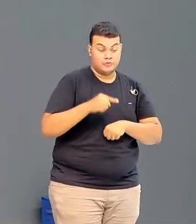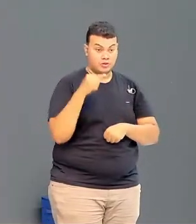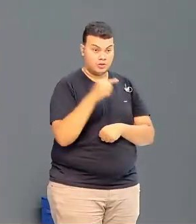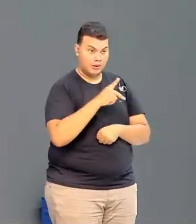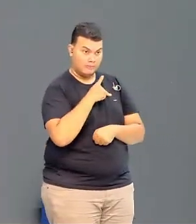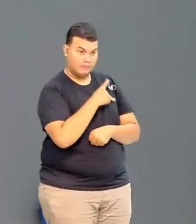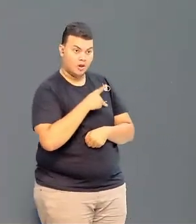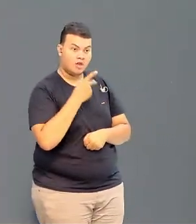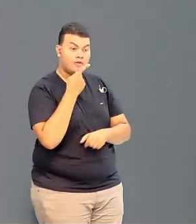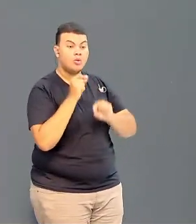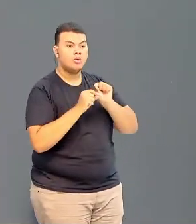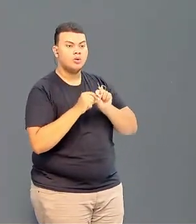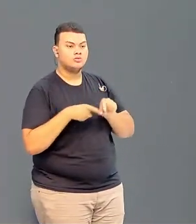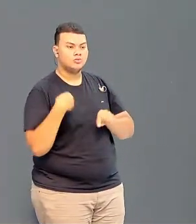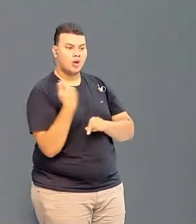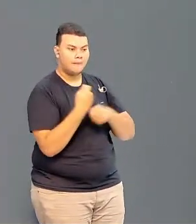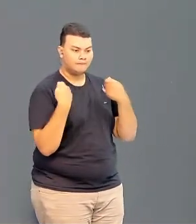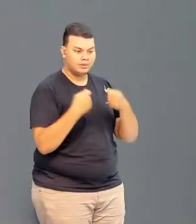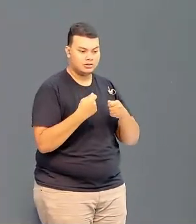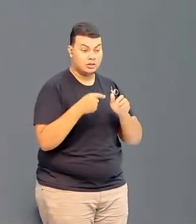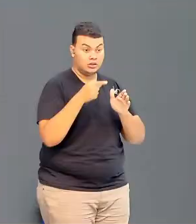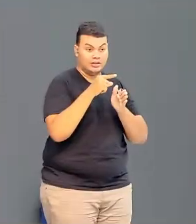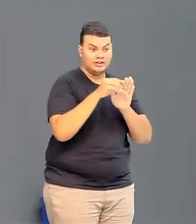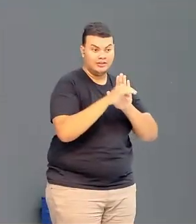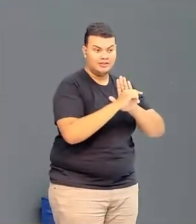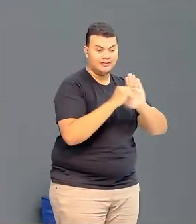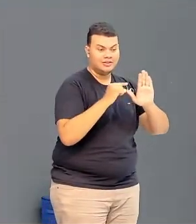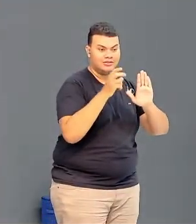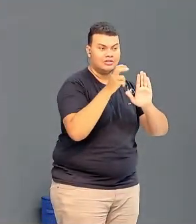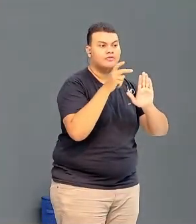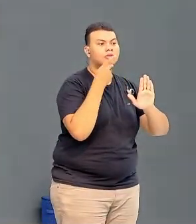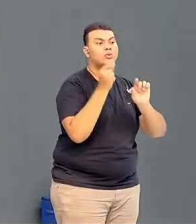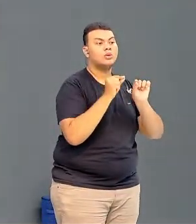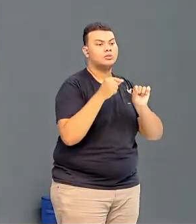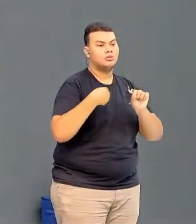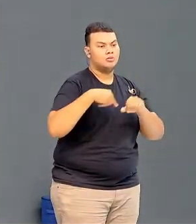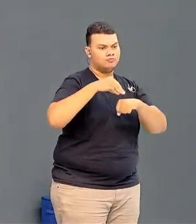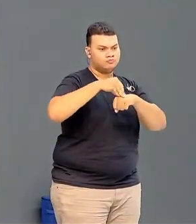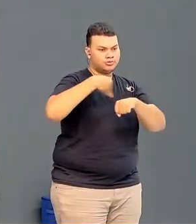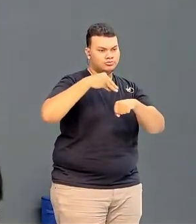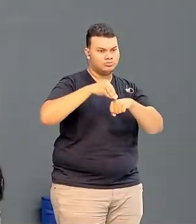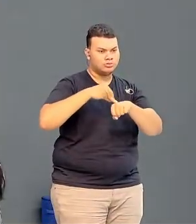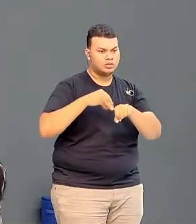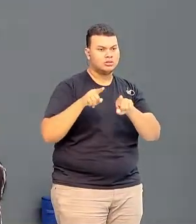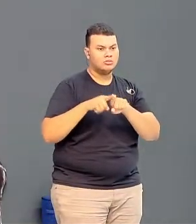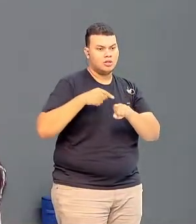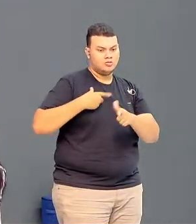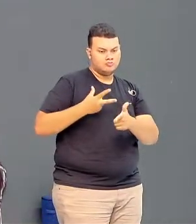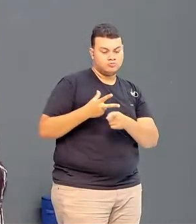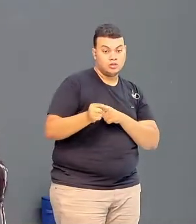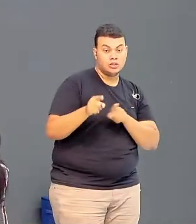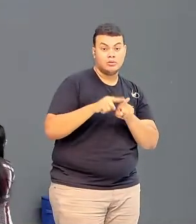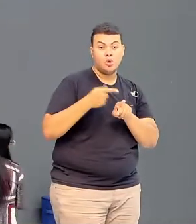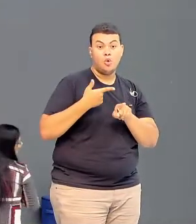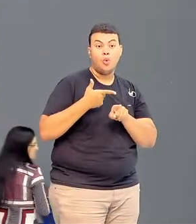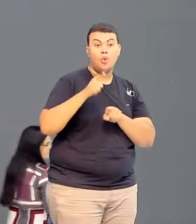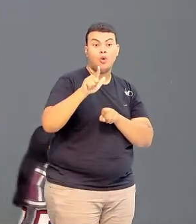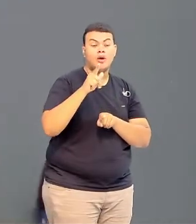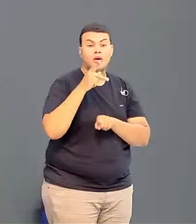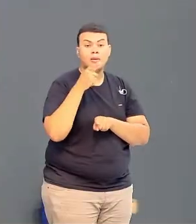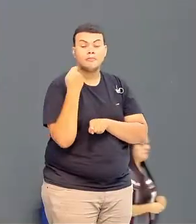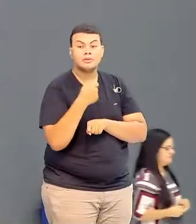diz que a gente precisa destruir, né? Versículo 5, destruímos argumentos e toda pretensão. Em outra versão da Bíblia